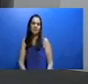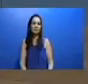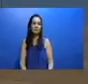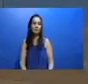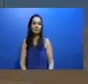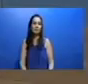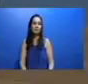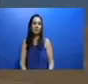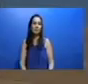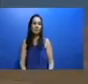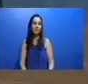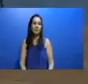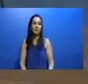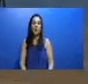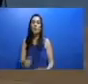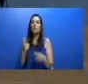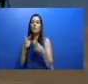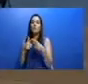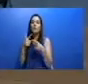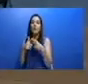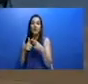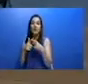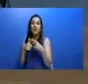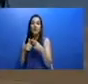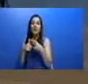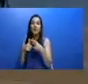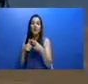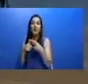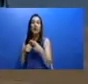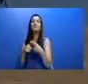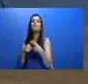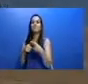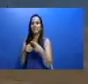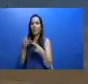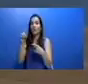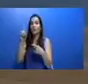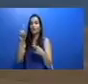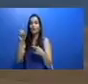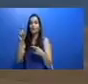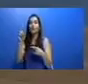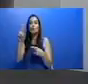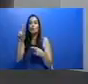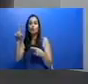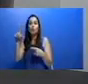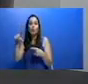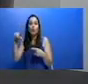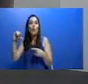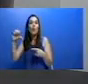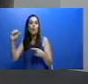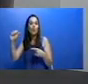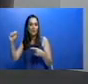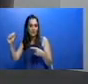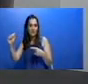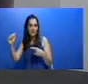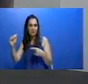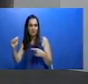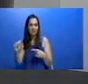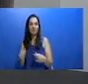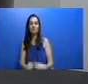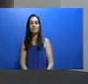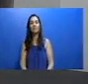Por quê, professora, desse lado? Porque ovos nós compramos as dúzias. Tudo bem? Outro